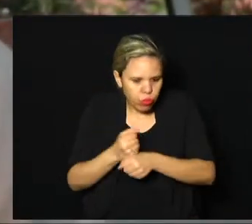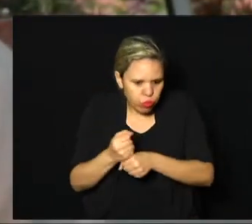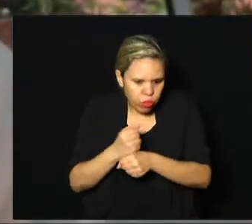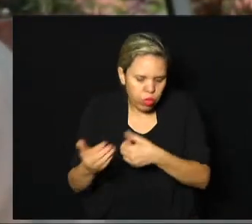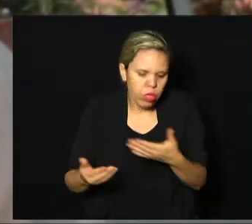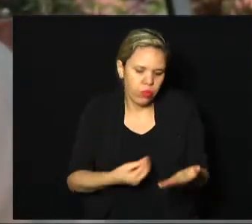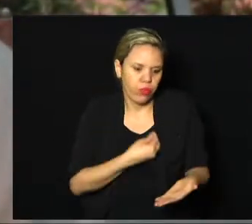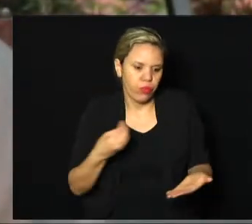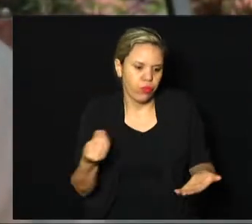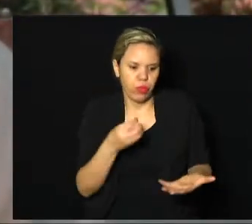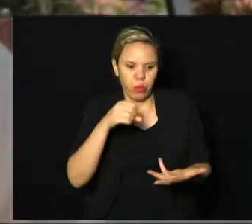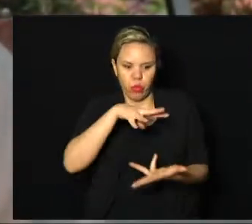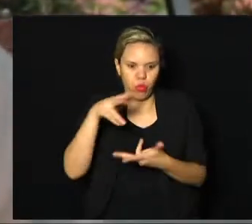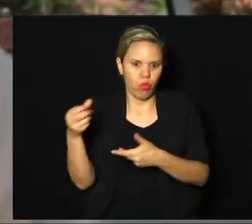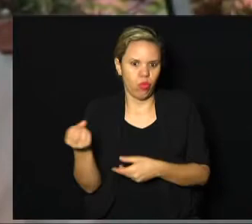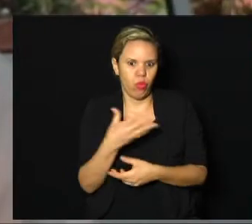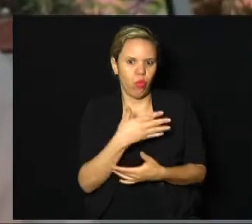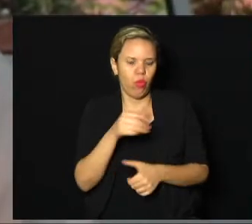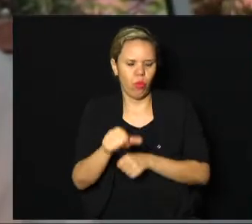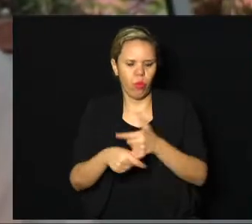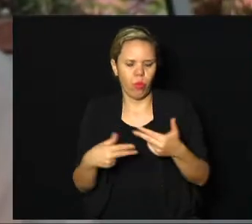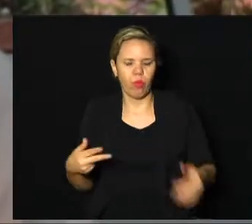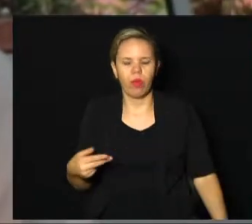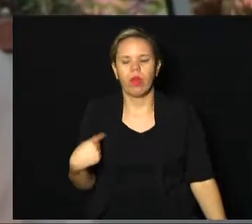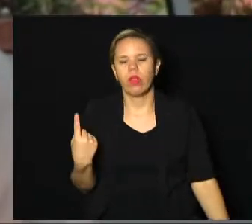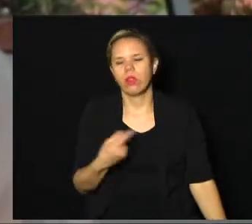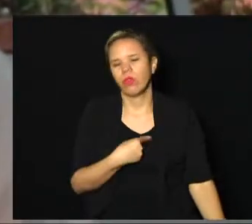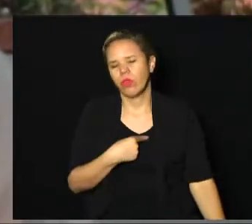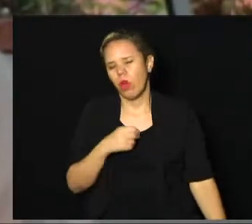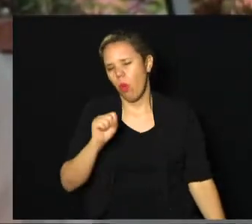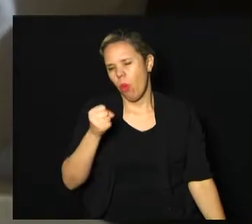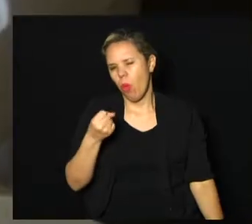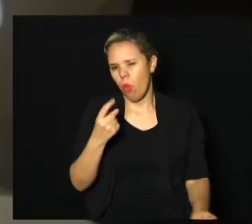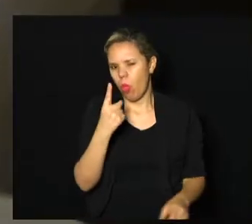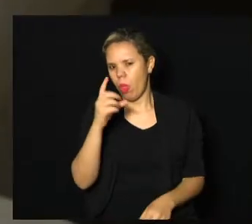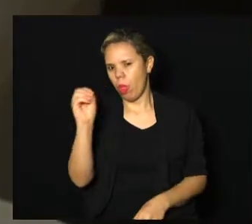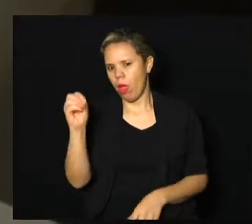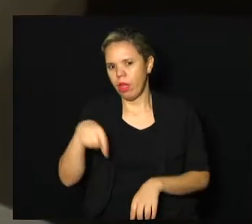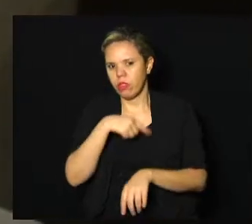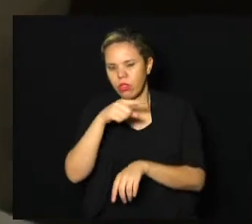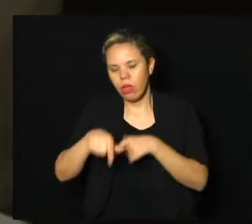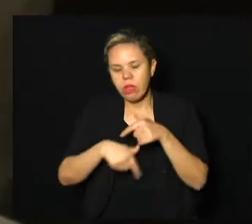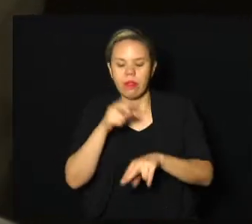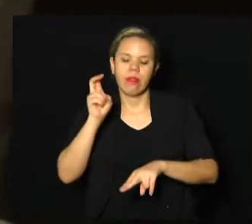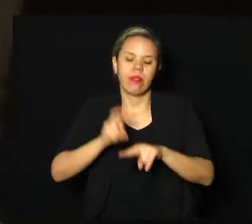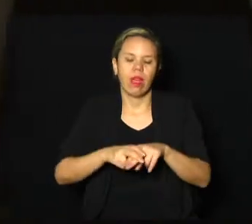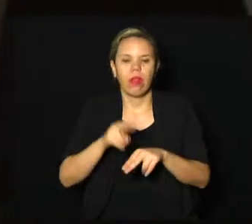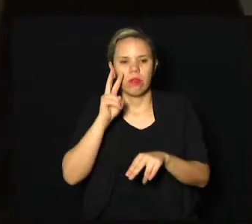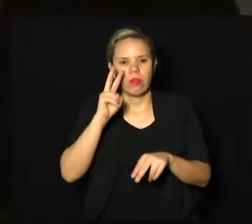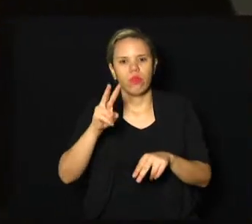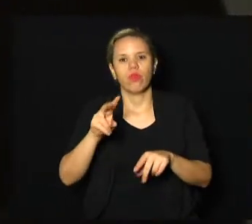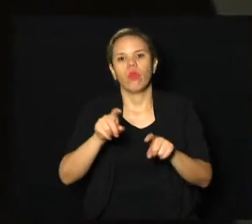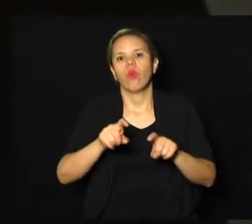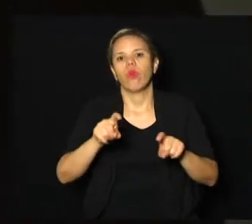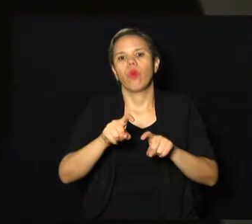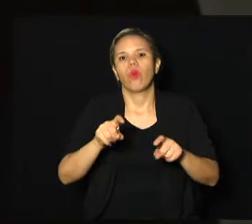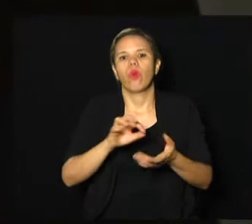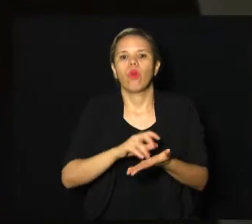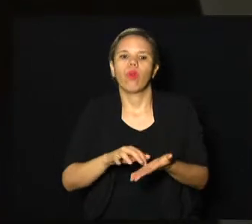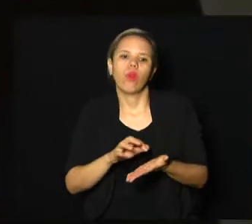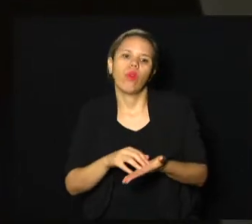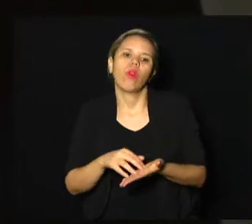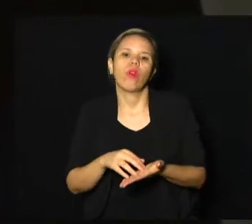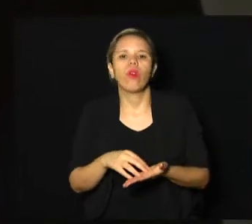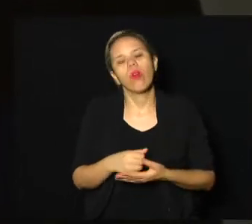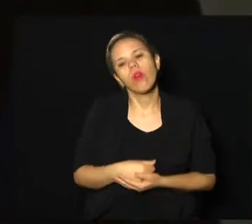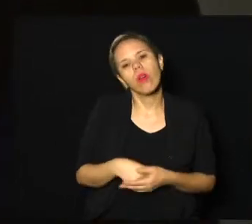moderna aqui, a gente inverteu muito isso, né? A gente fica 8, 10 horas sentado na frente de um computador, e aí, além de